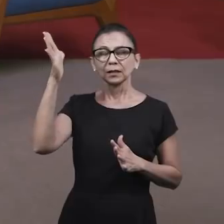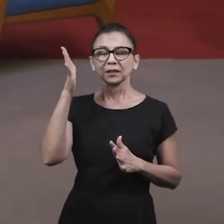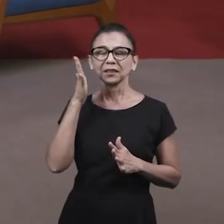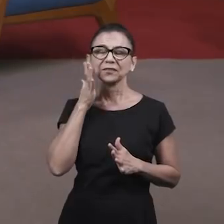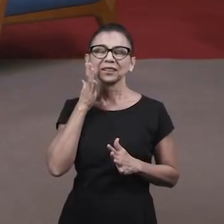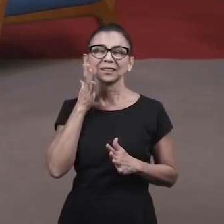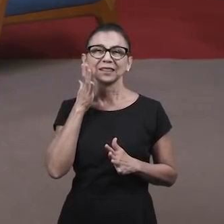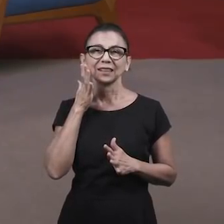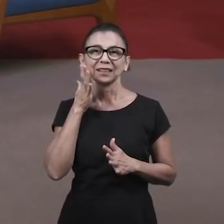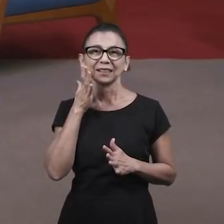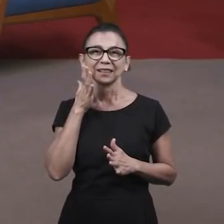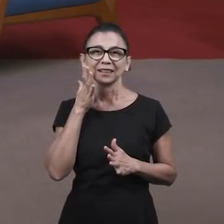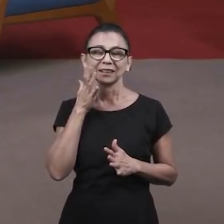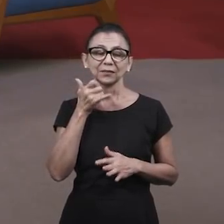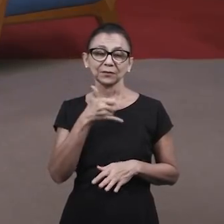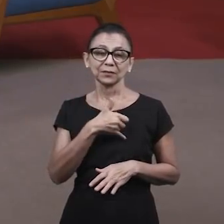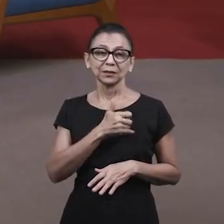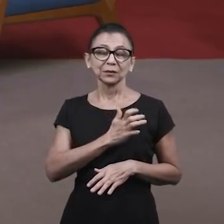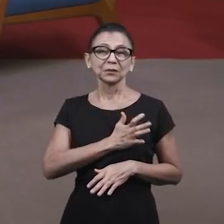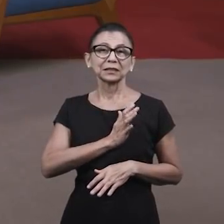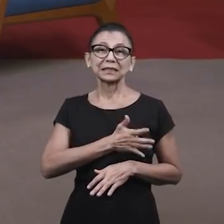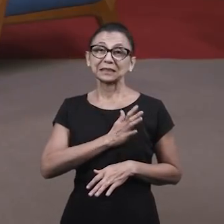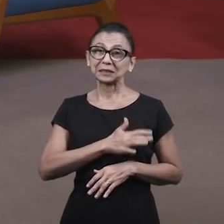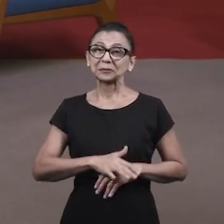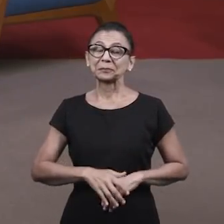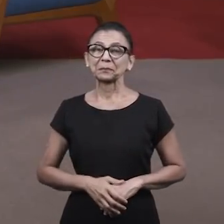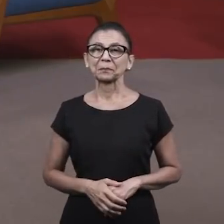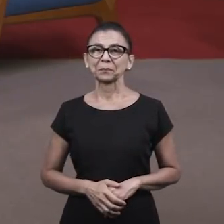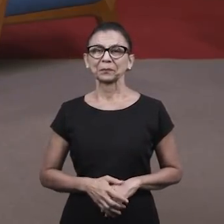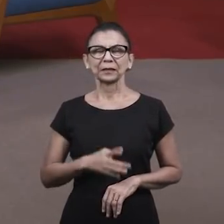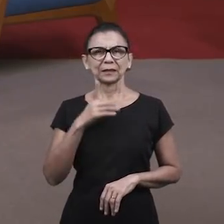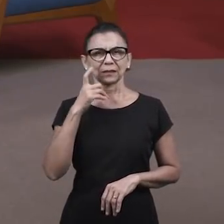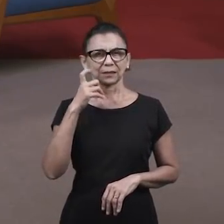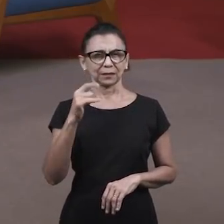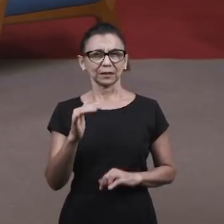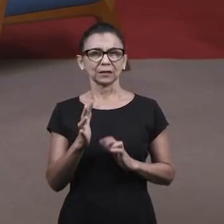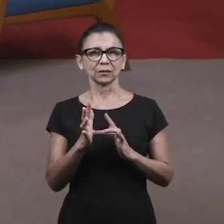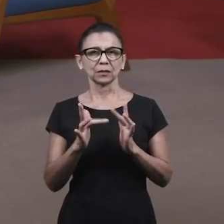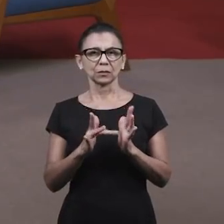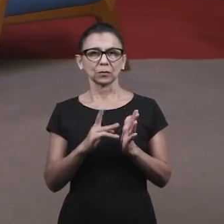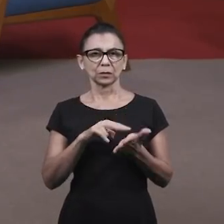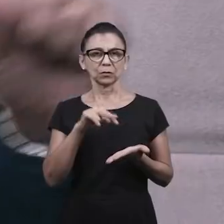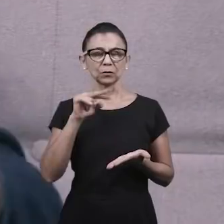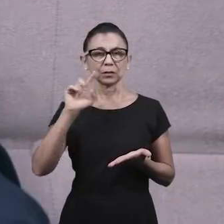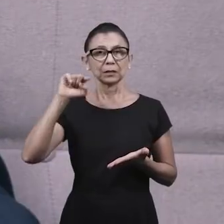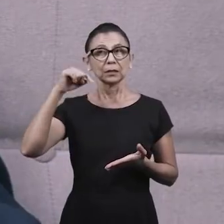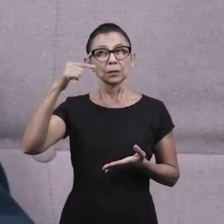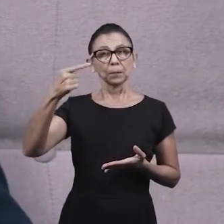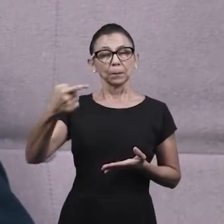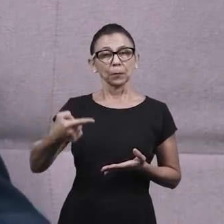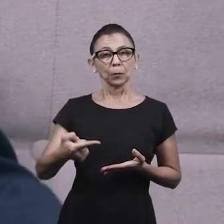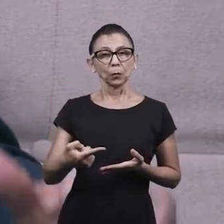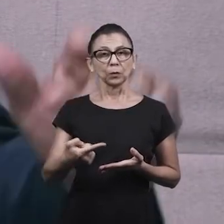no nome, ele estava se revelando. Eu estou vivo, né? Eu ressuscitei. Aí é onde ela responde,